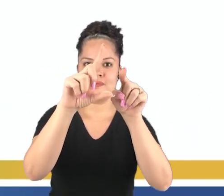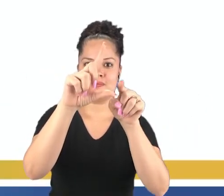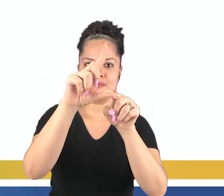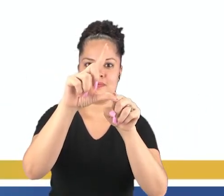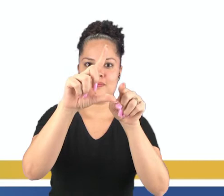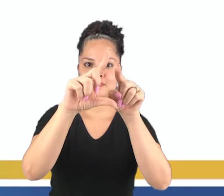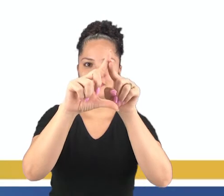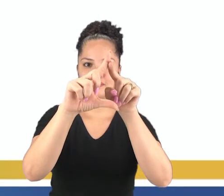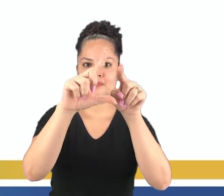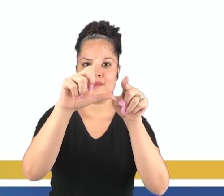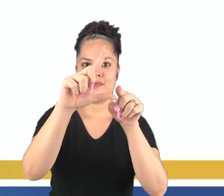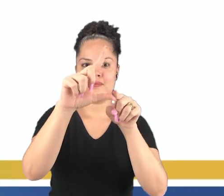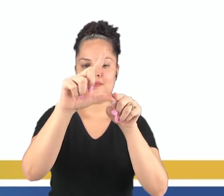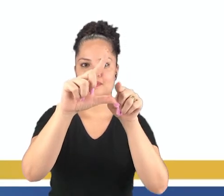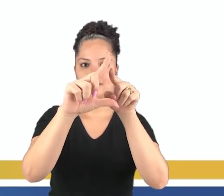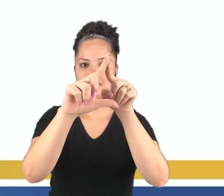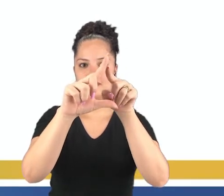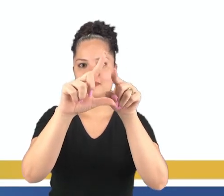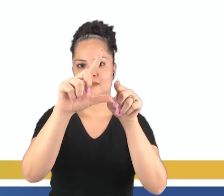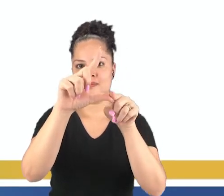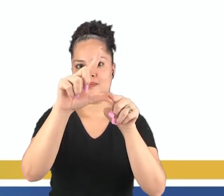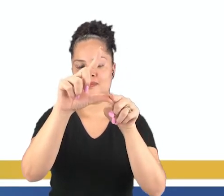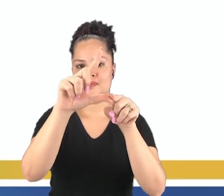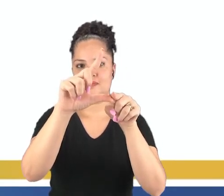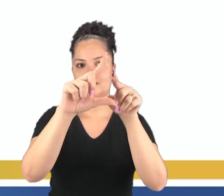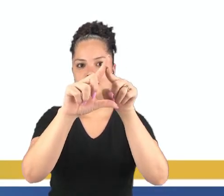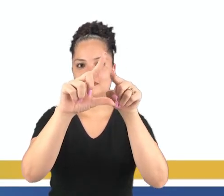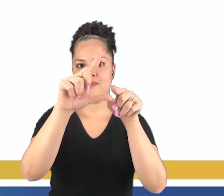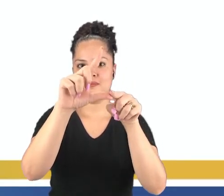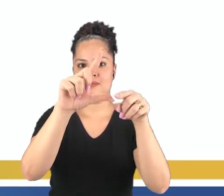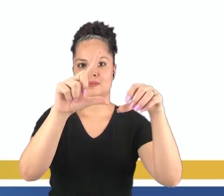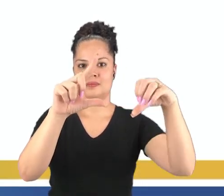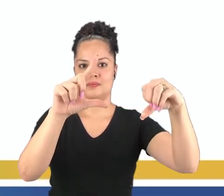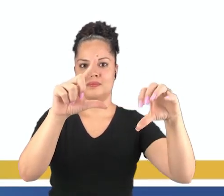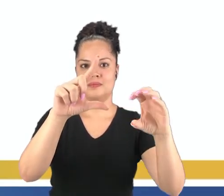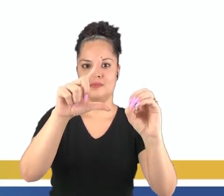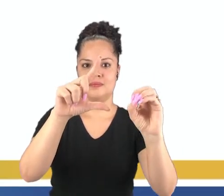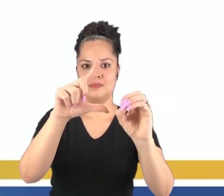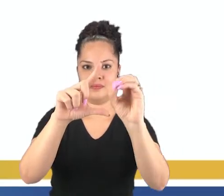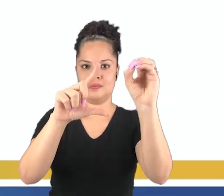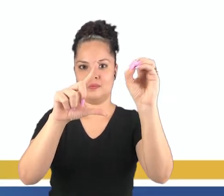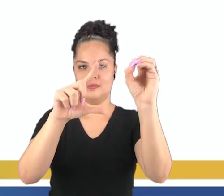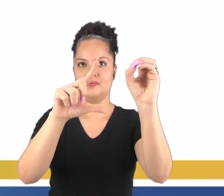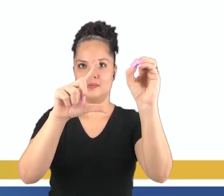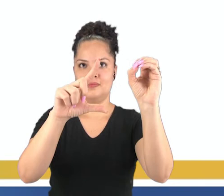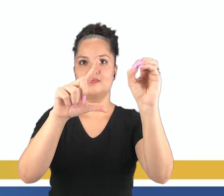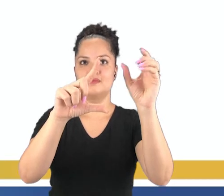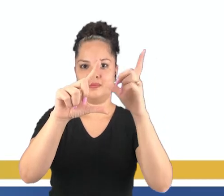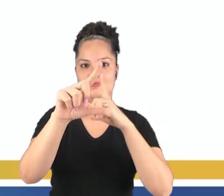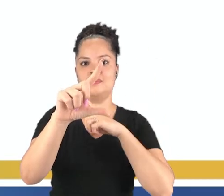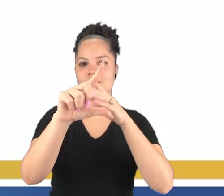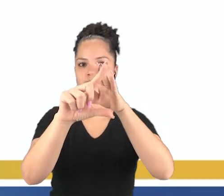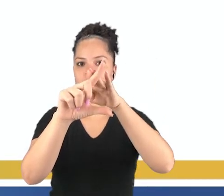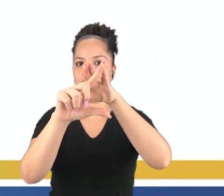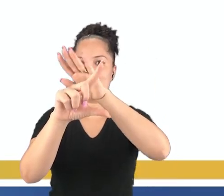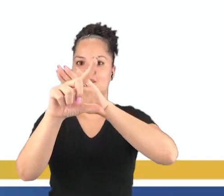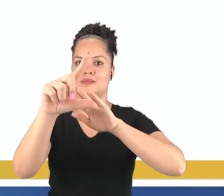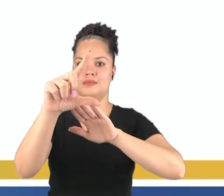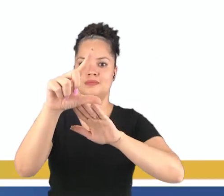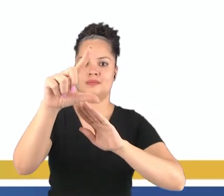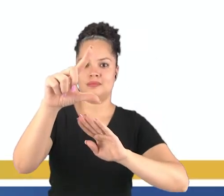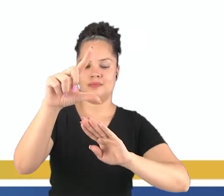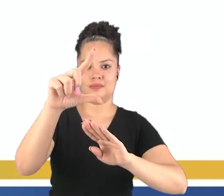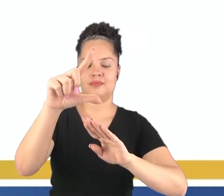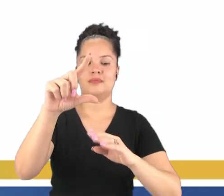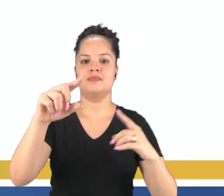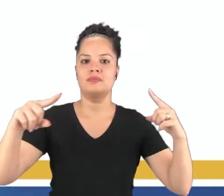que é que se formou lá. Nós estamos evidenciando um ângulo de 90 graus, mas nós temos mais 3, né? Então, retas que se